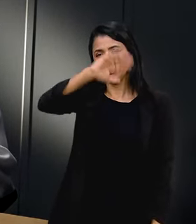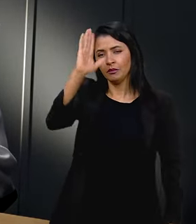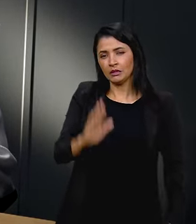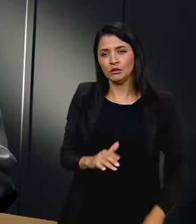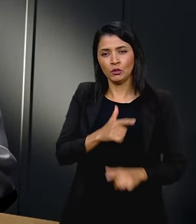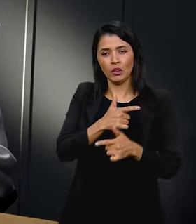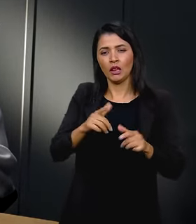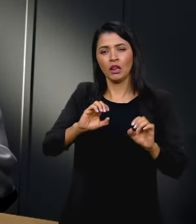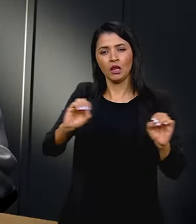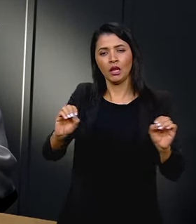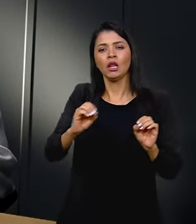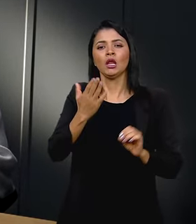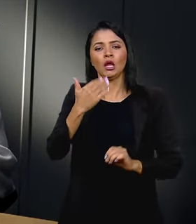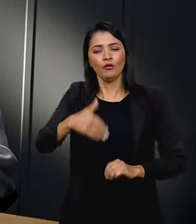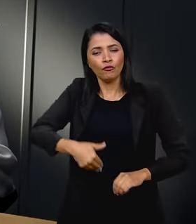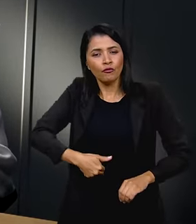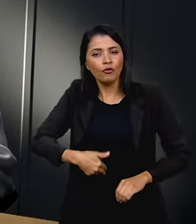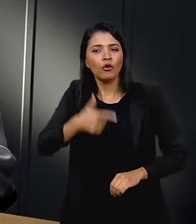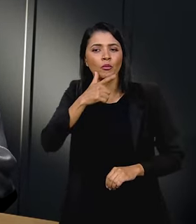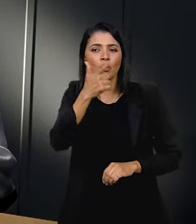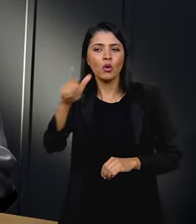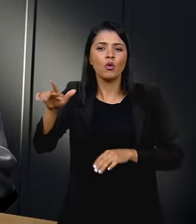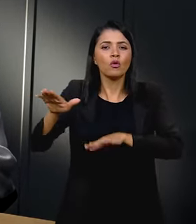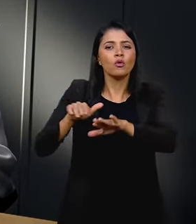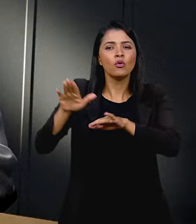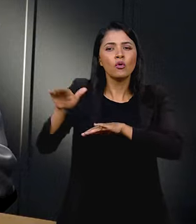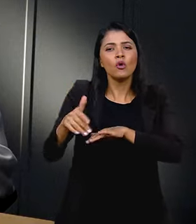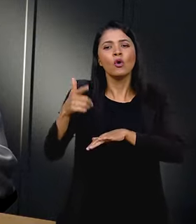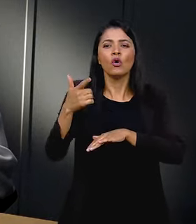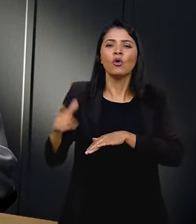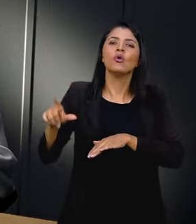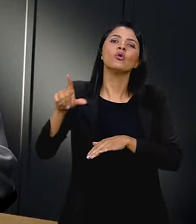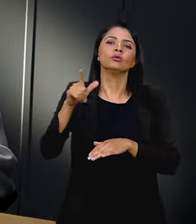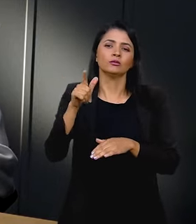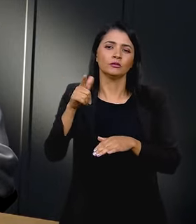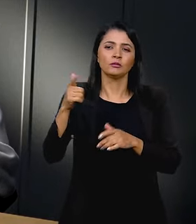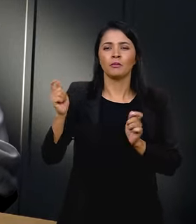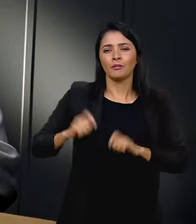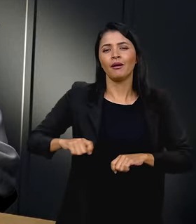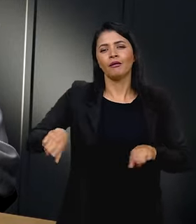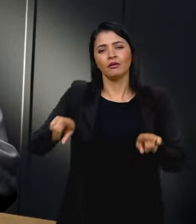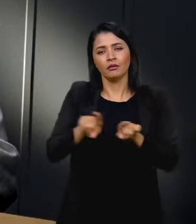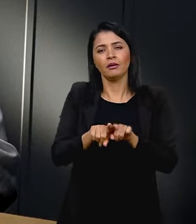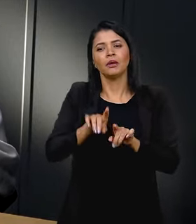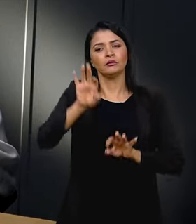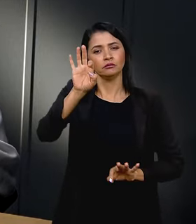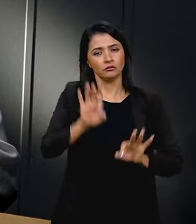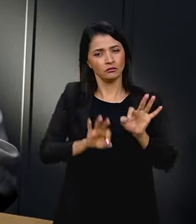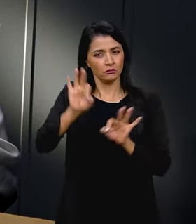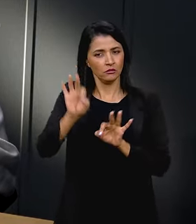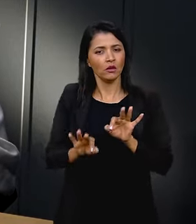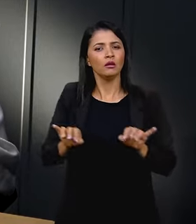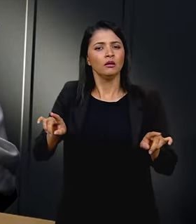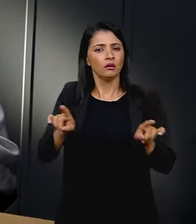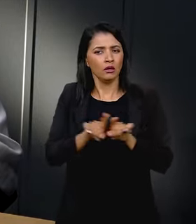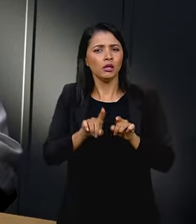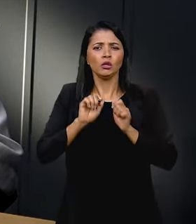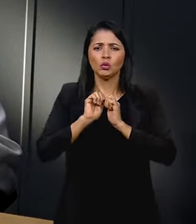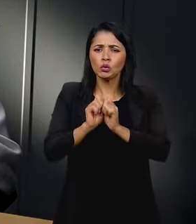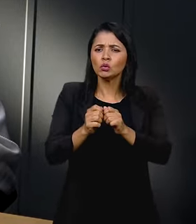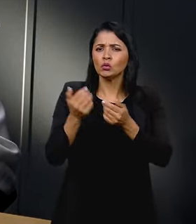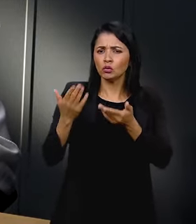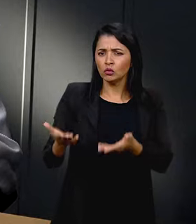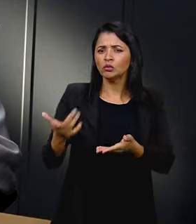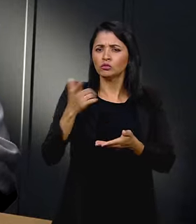fome ele se propõe a mobilizar outros poderes outros entes federativos para que eles também se organizem E que